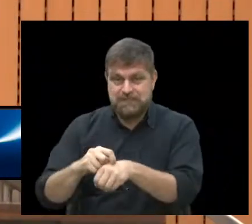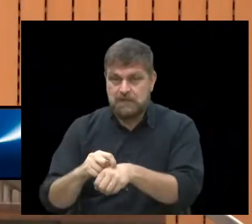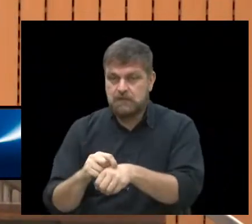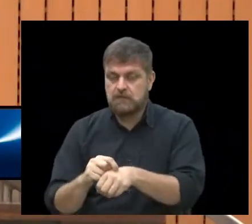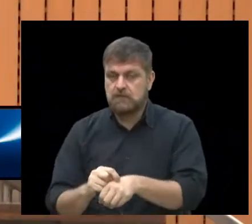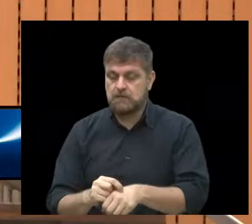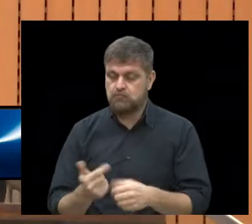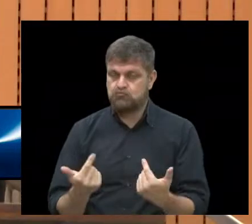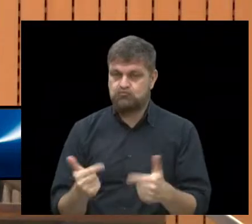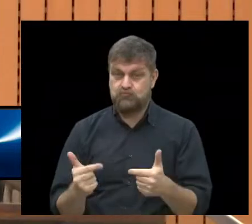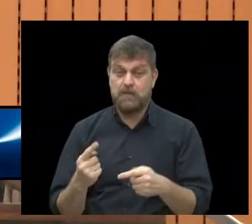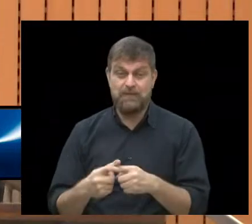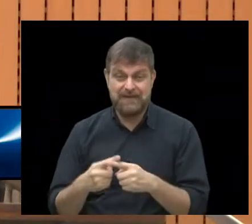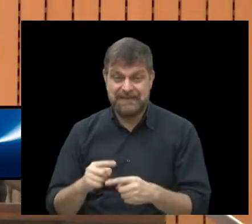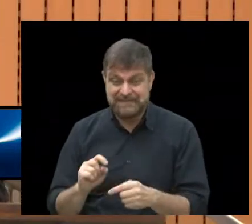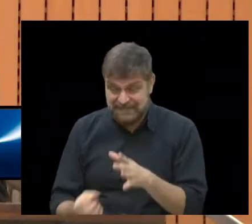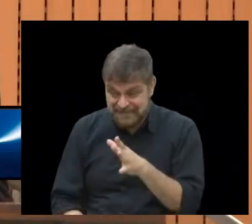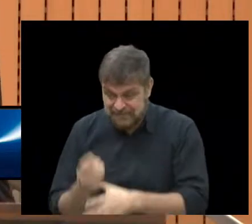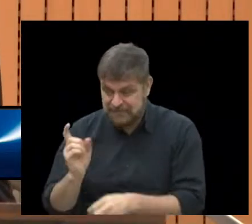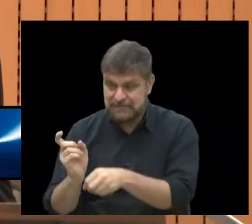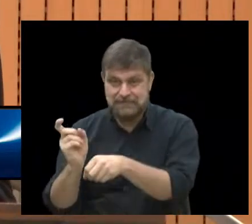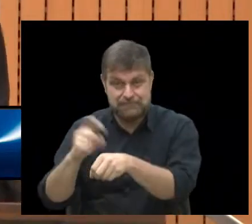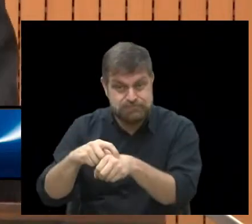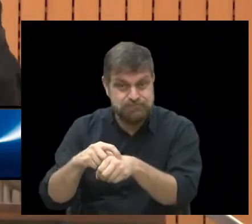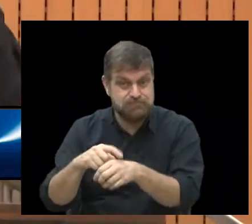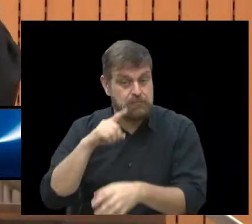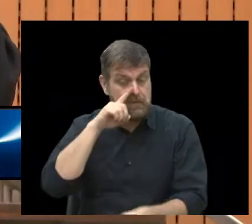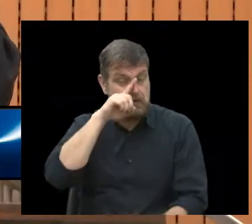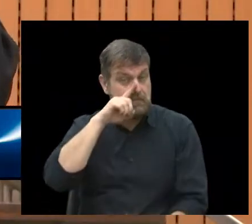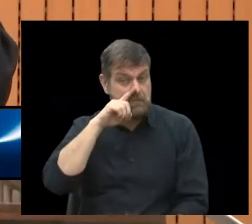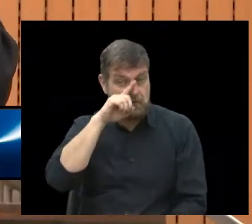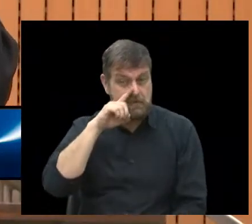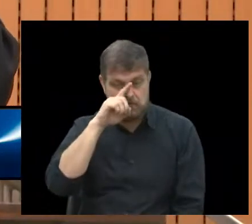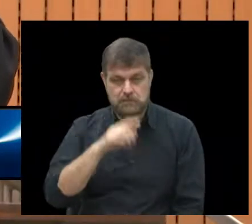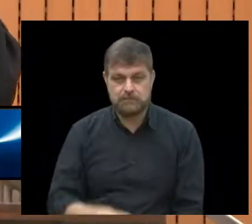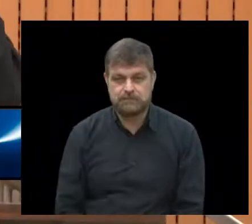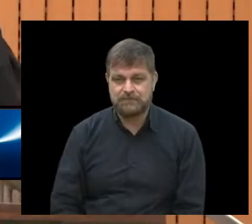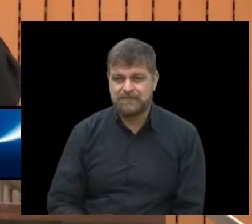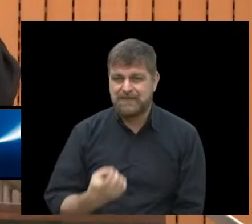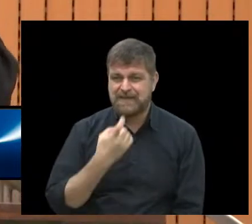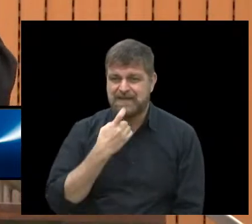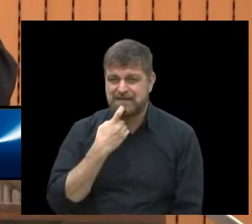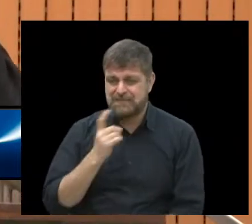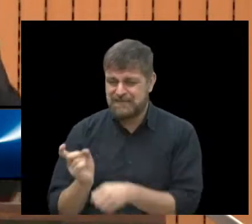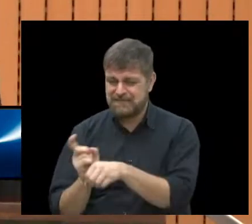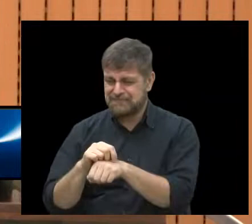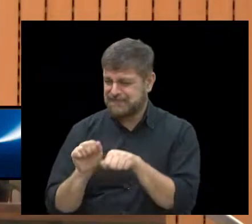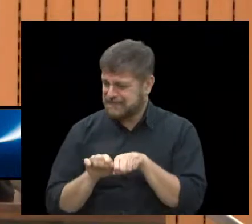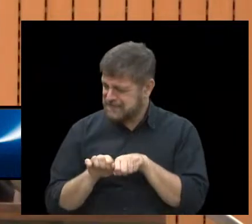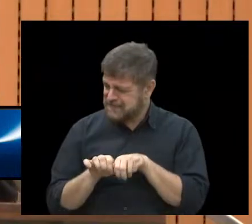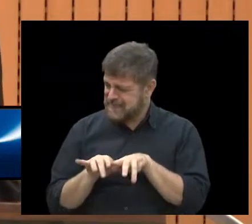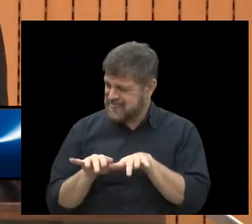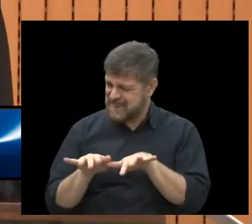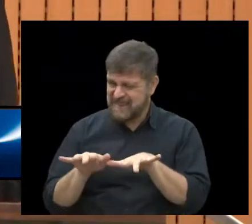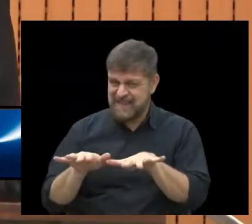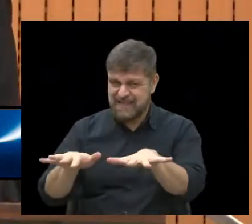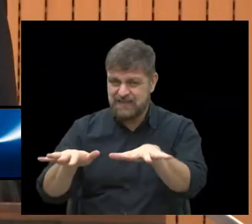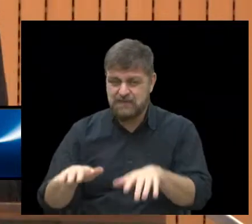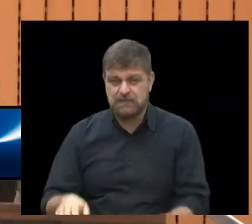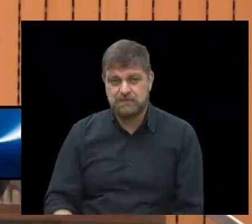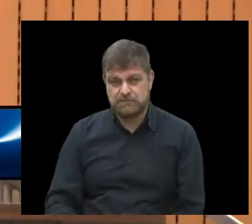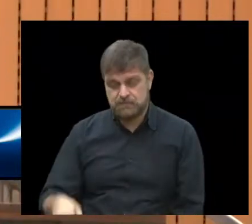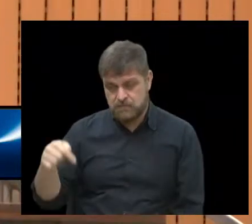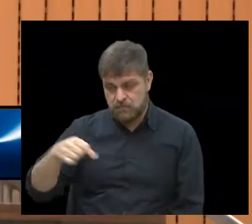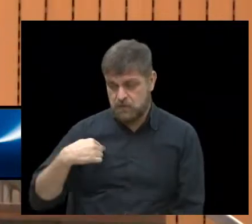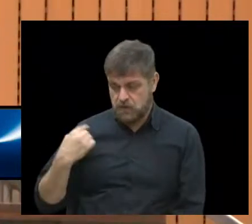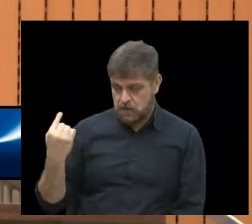picado, ficaria mais preocupante. Então, Campinas está infectado. Aqui, além de